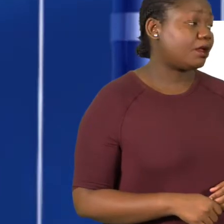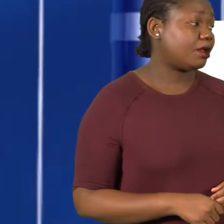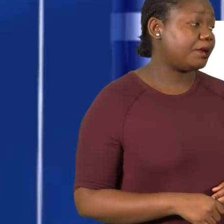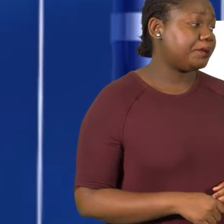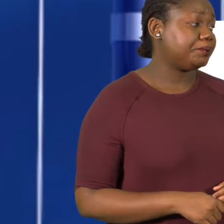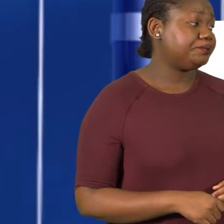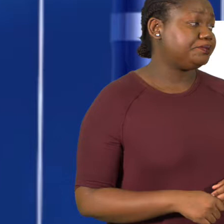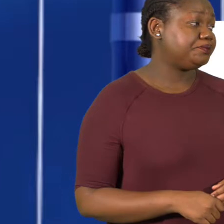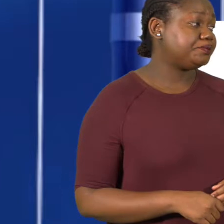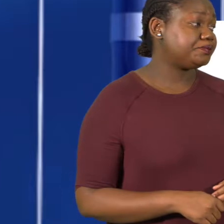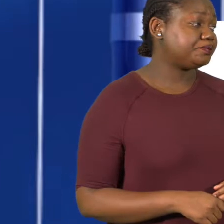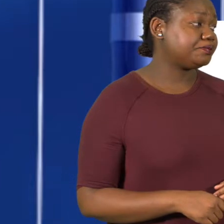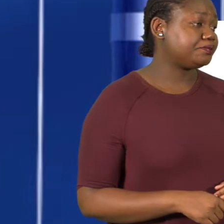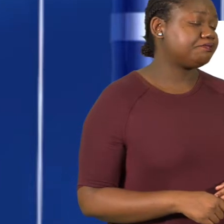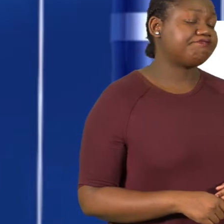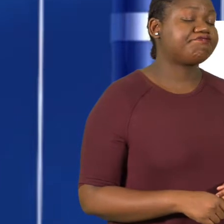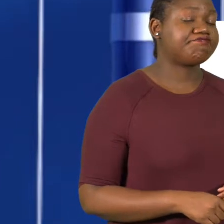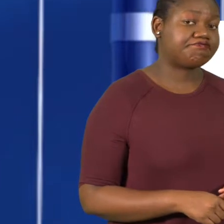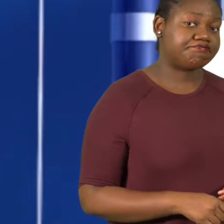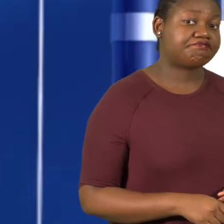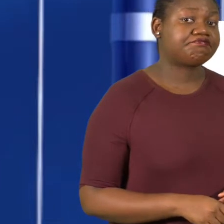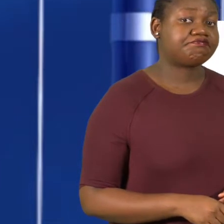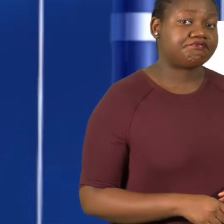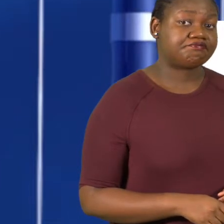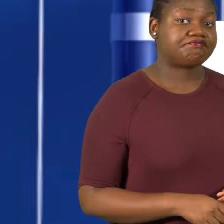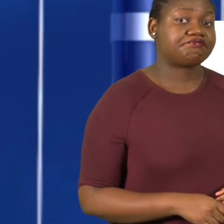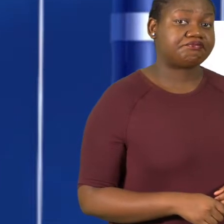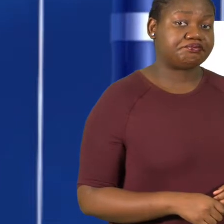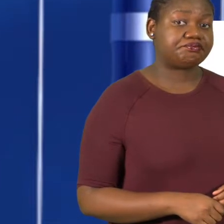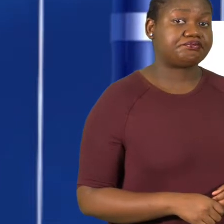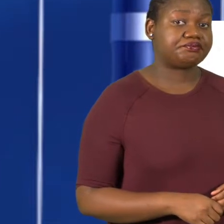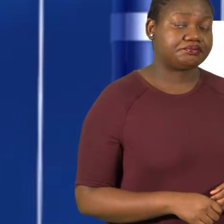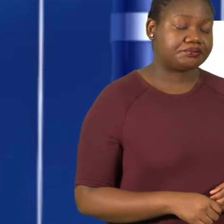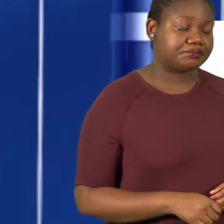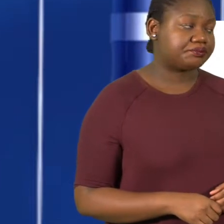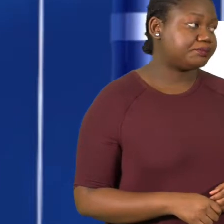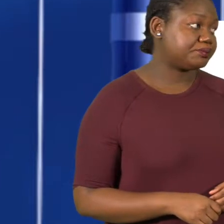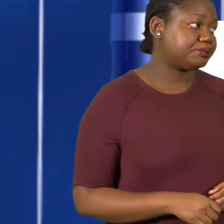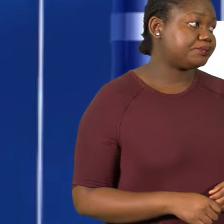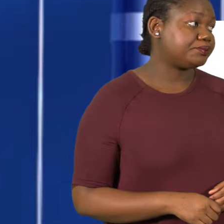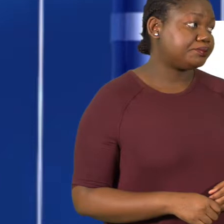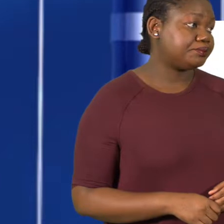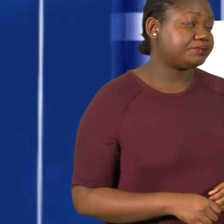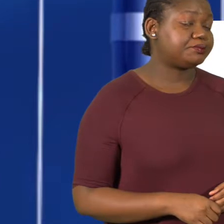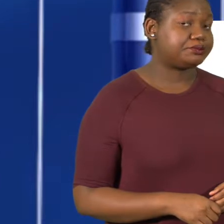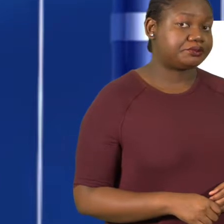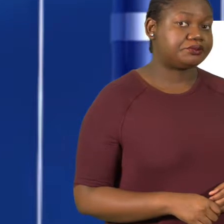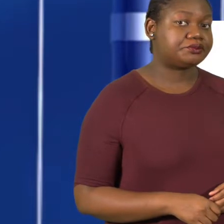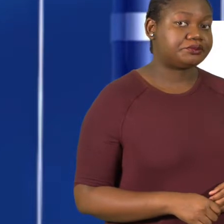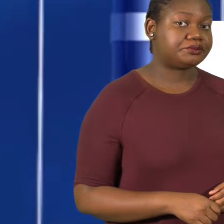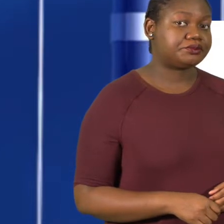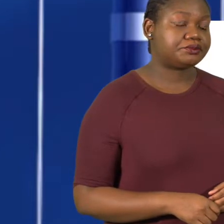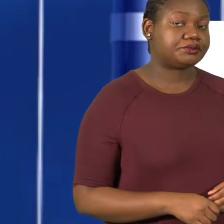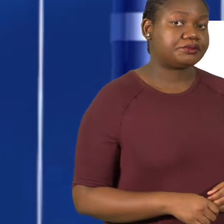Foi discriminada e viu o celular a desfazer-se por ser uma pessoa com deficiência. Hoje,